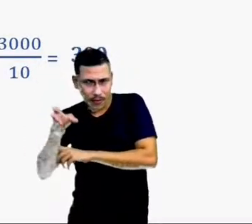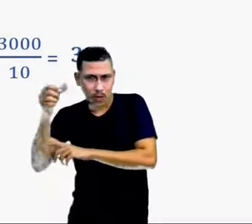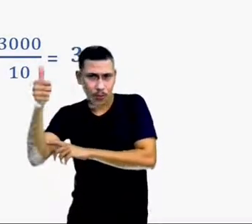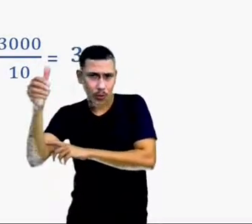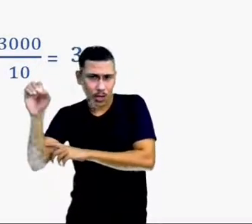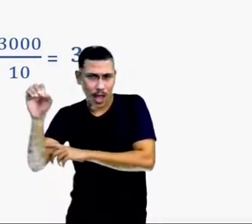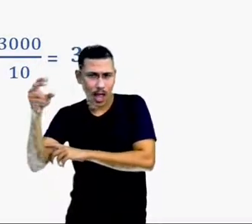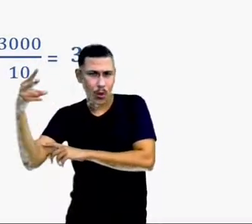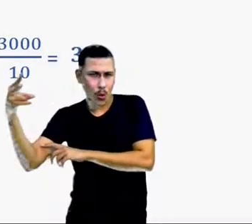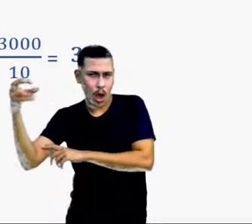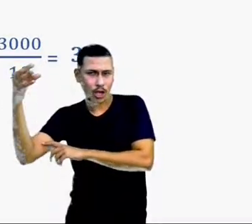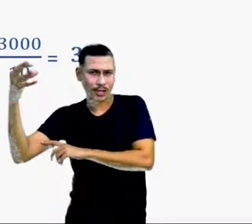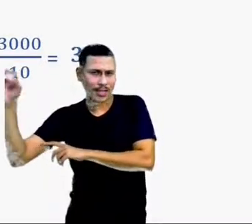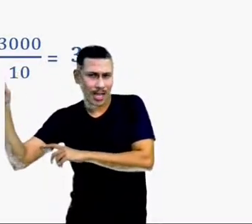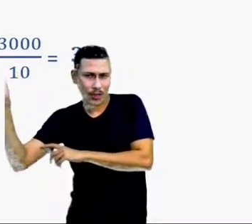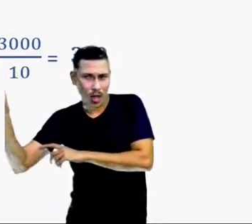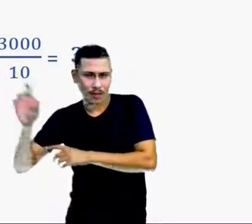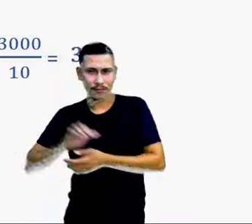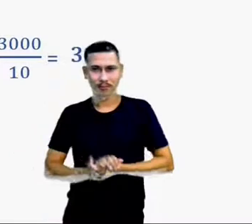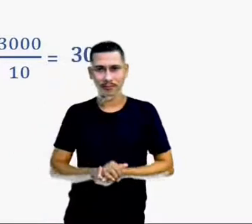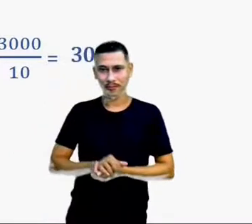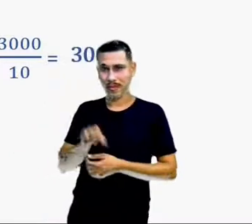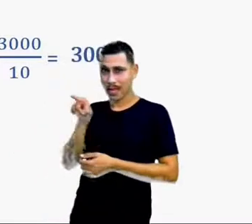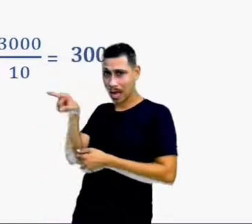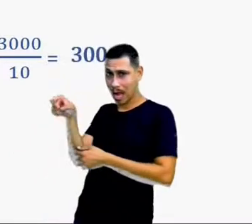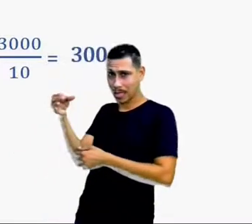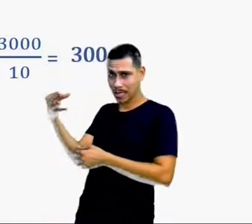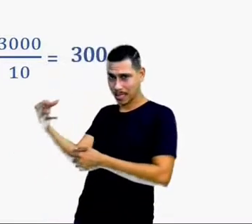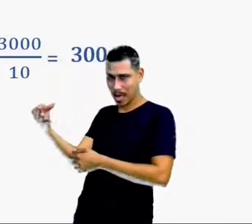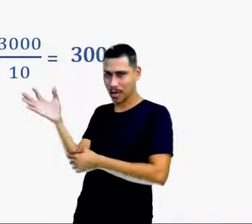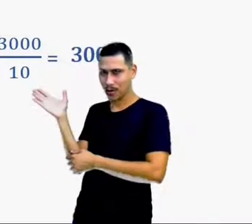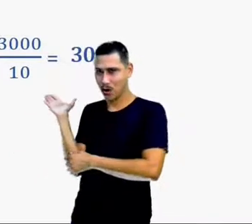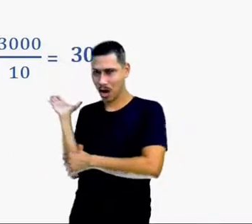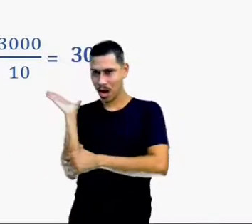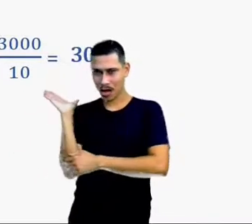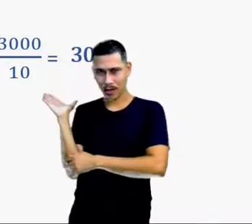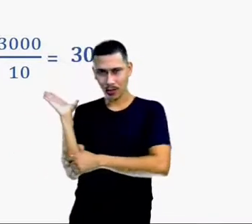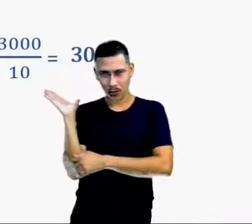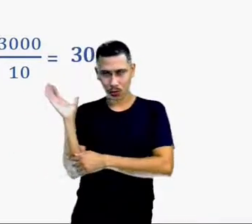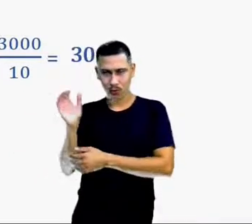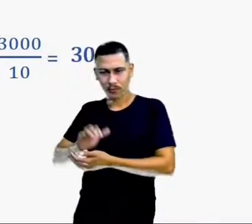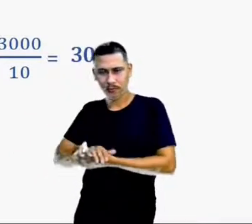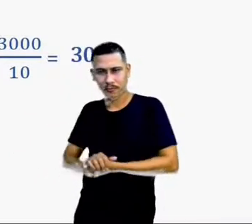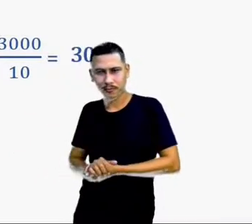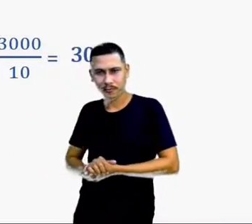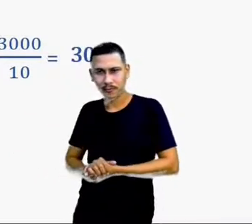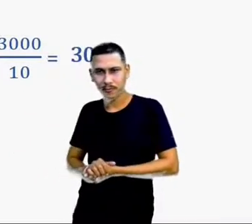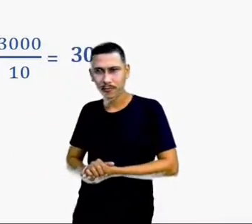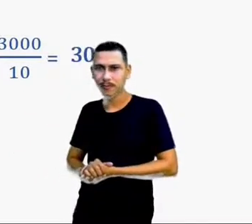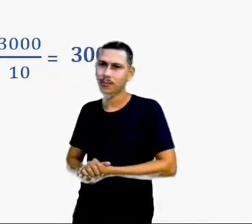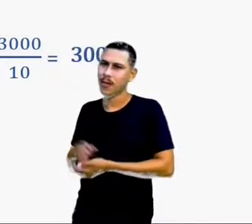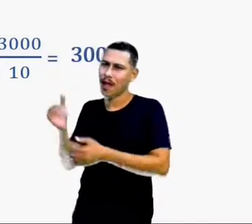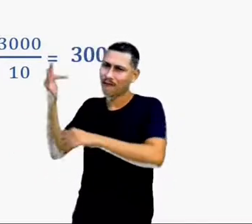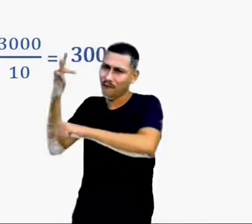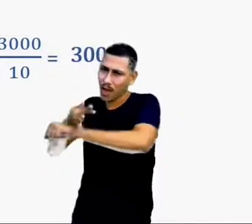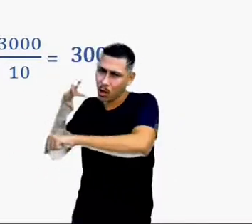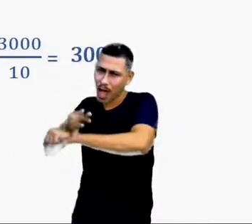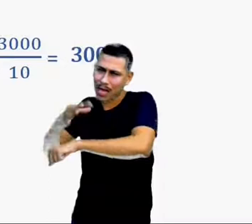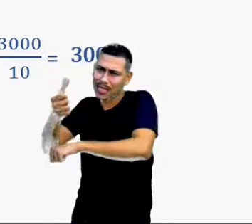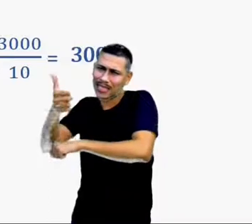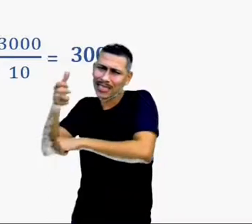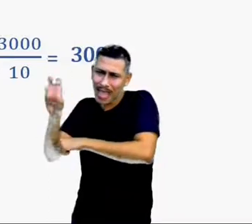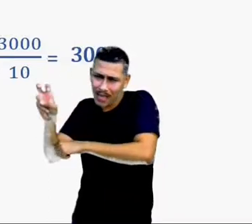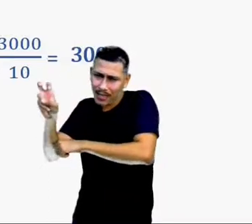ganhar 300 reais. E o último garçom, o terceiro garçom, ele contou 15